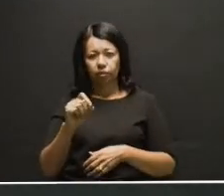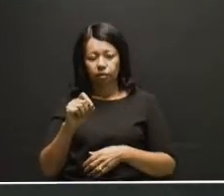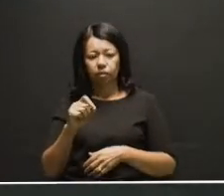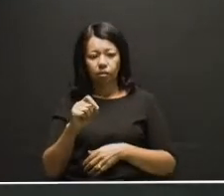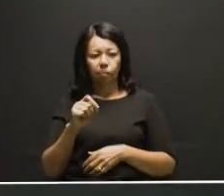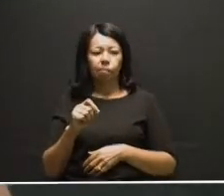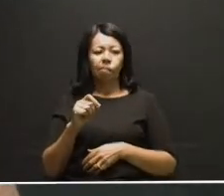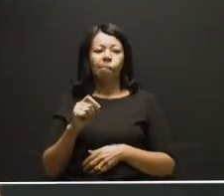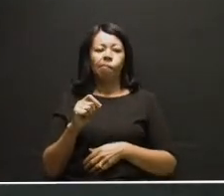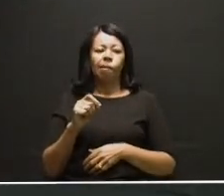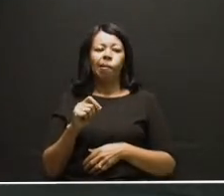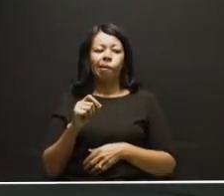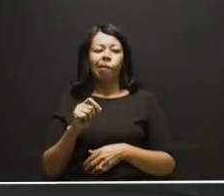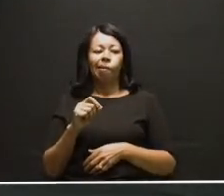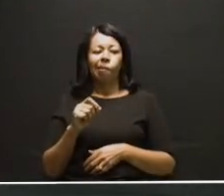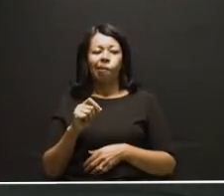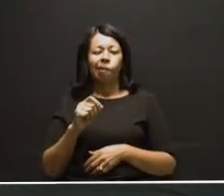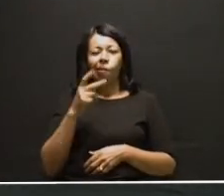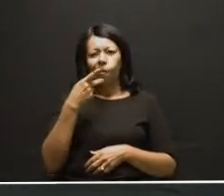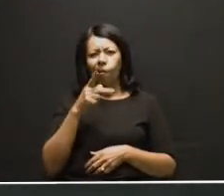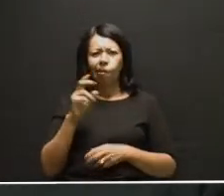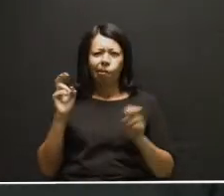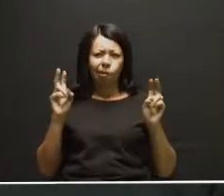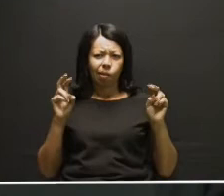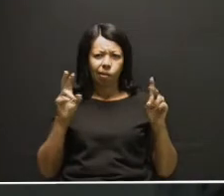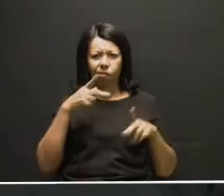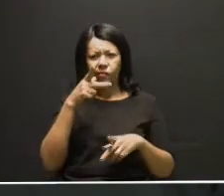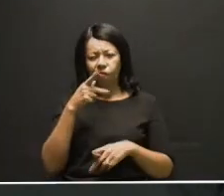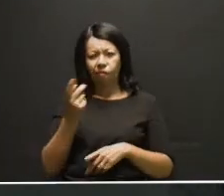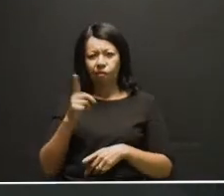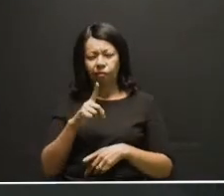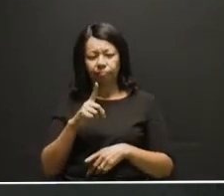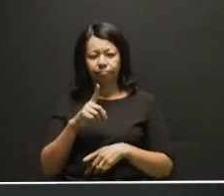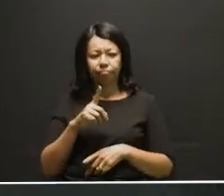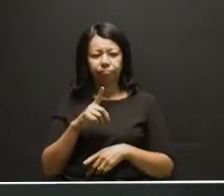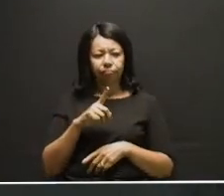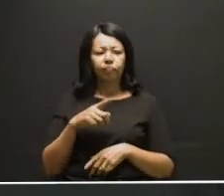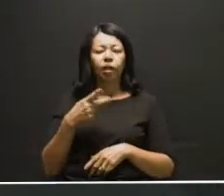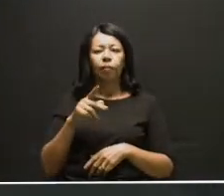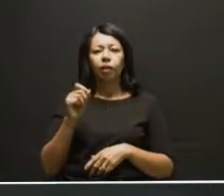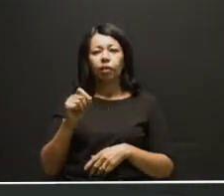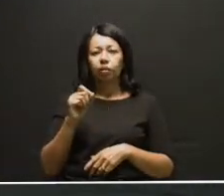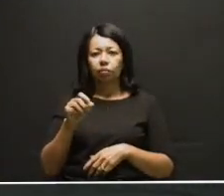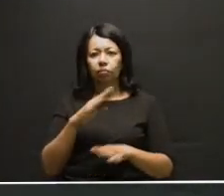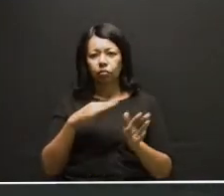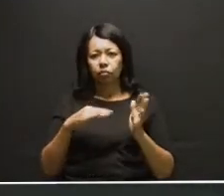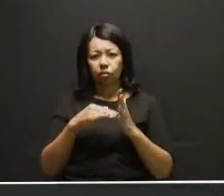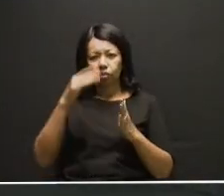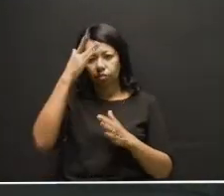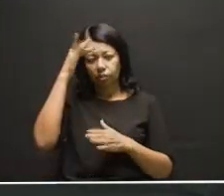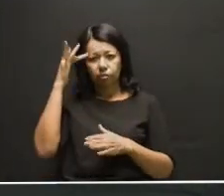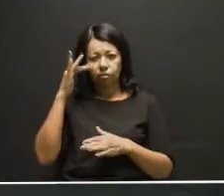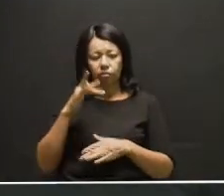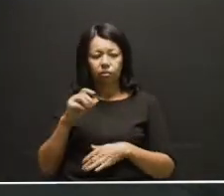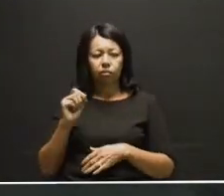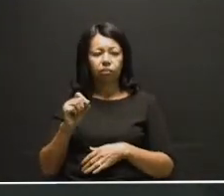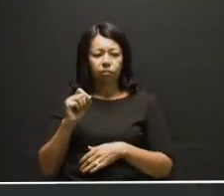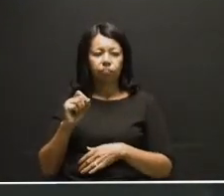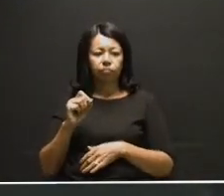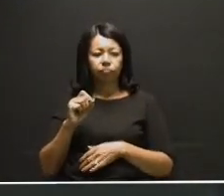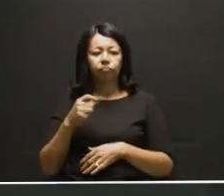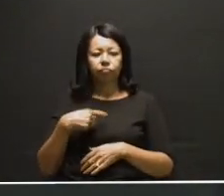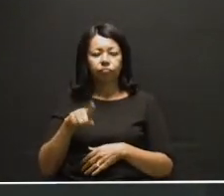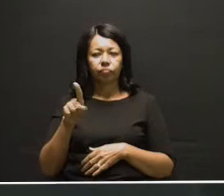é desse tema então ou seja esse projeto ele fala para que todos aqueles que são atendidos não é pela